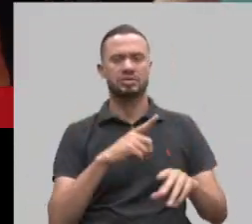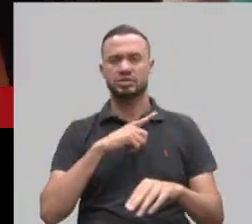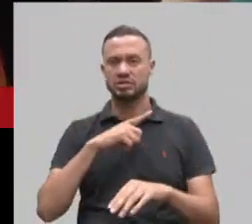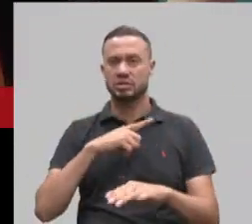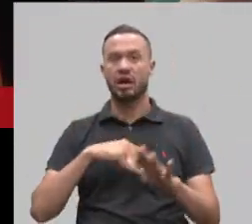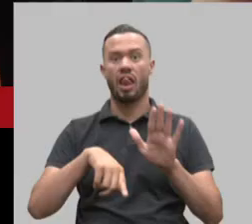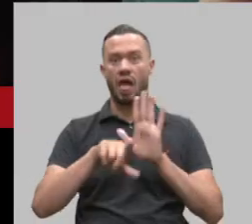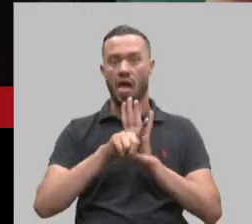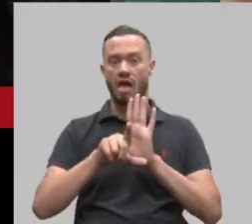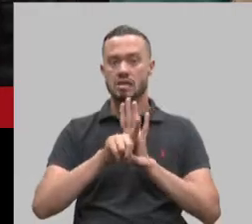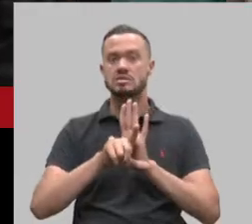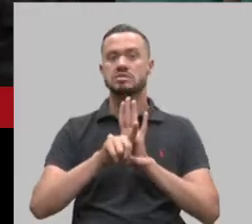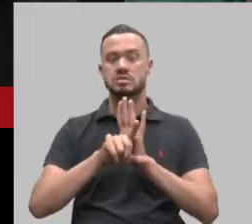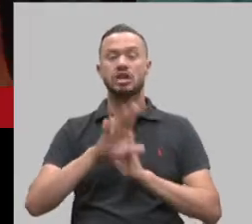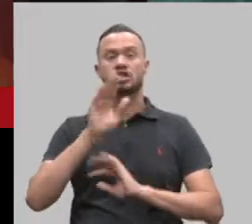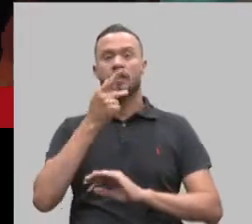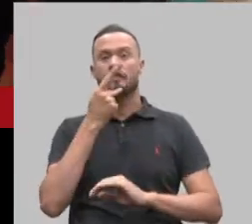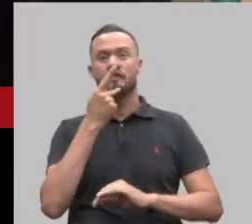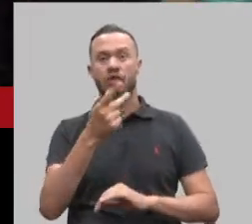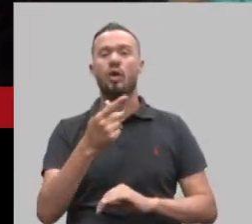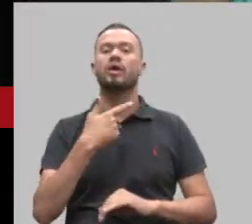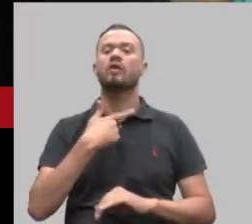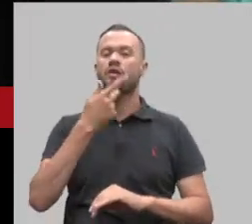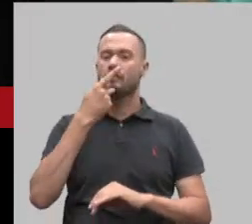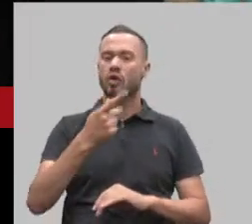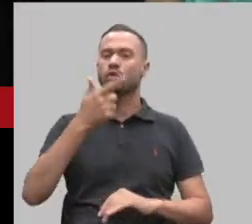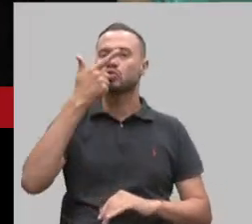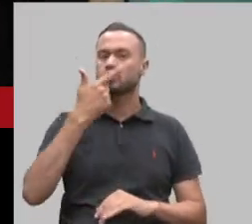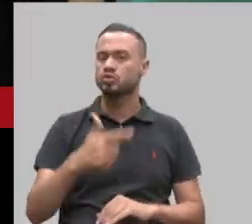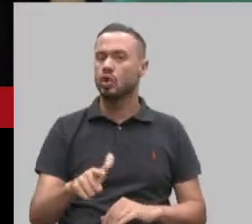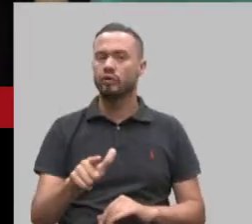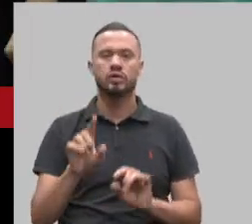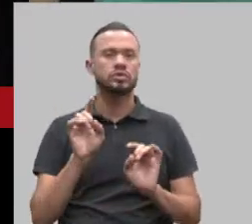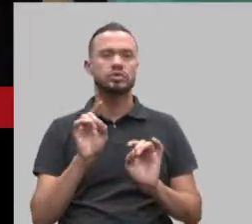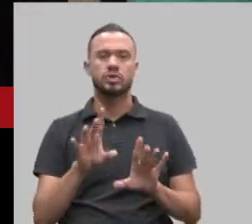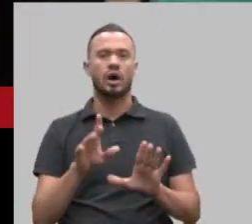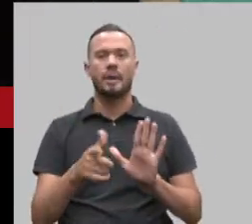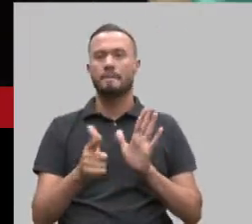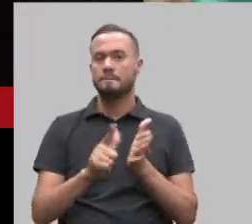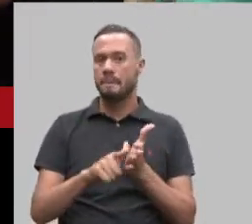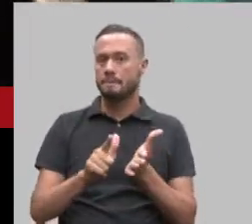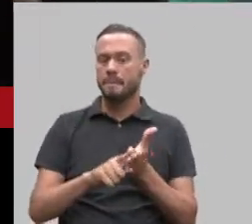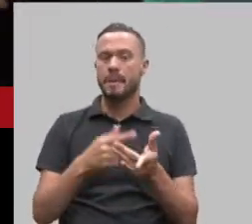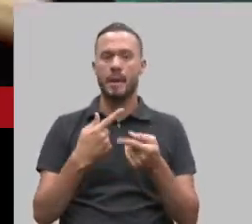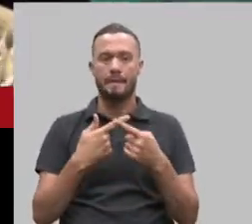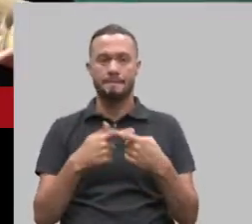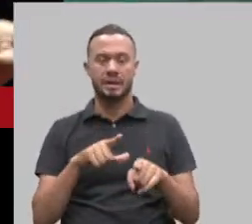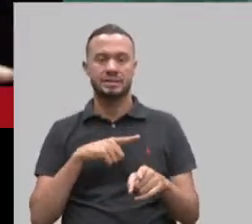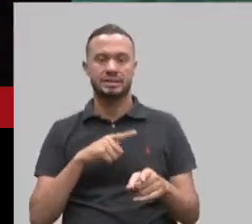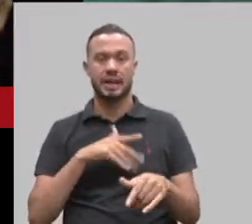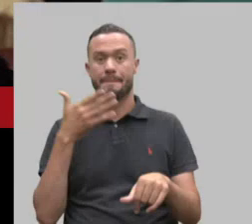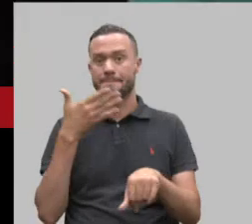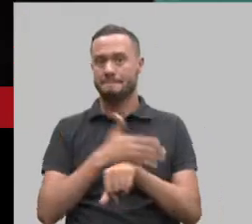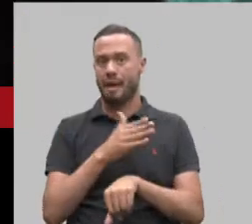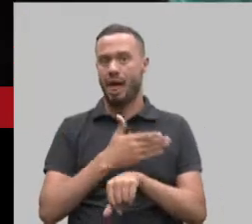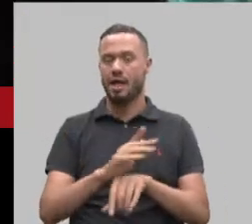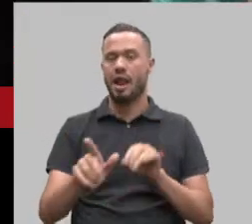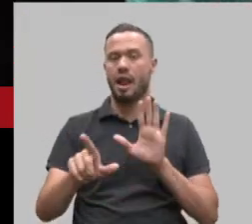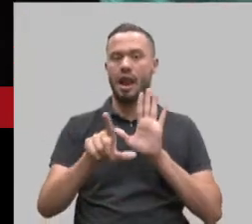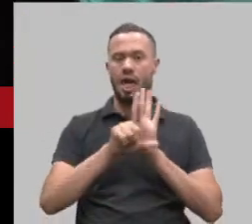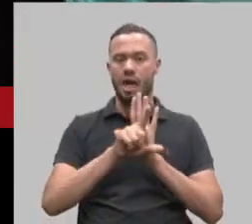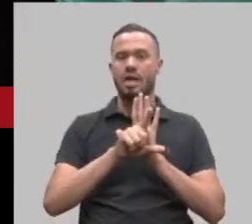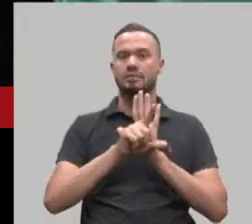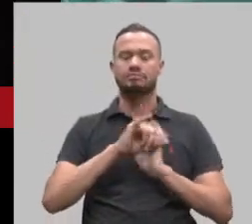isso já foi falado e eu torno a dizer não é só sobre uma lei no papel é sobre a prática dessa lei é de extrema